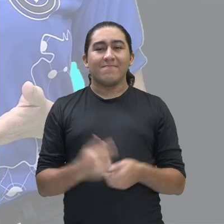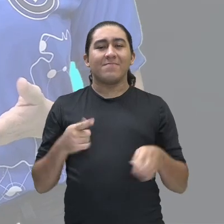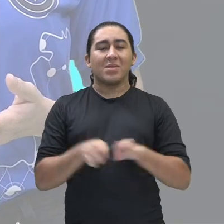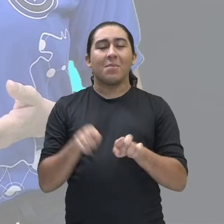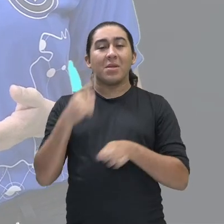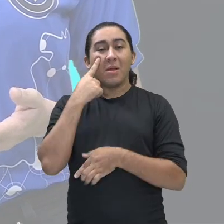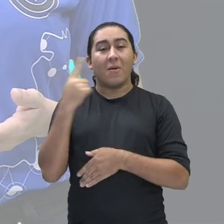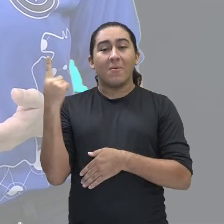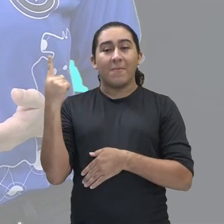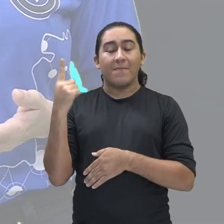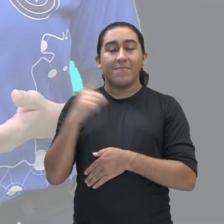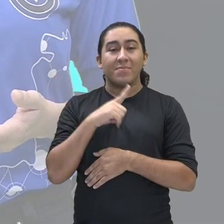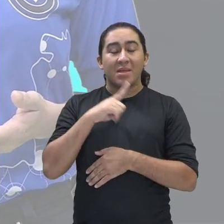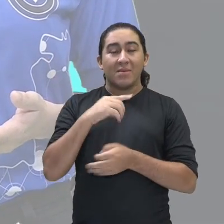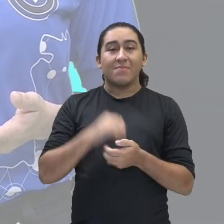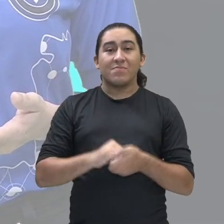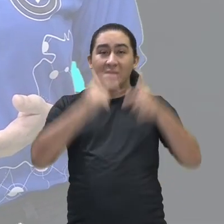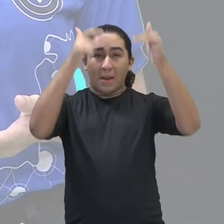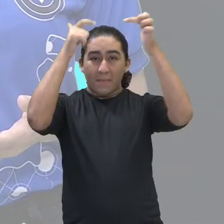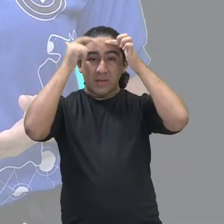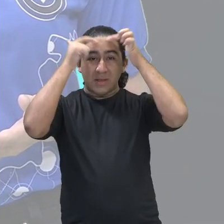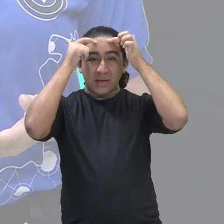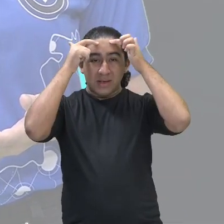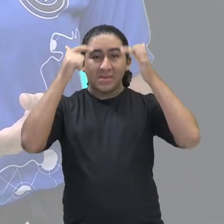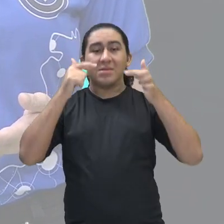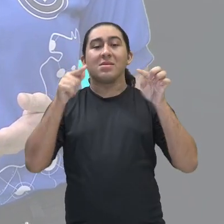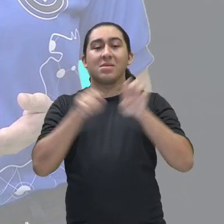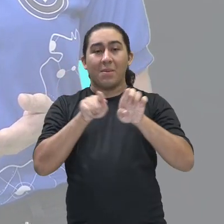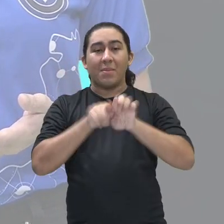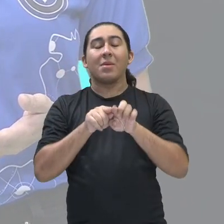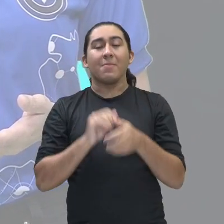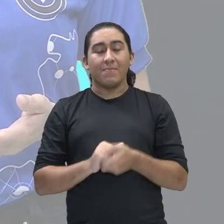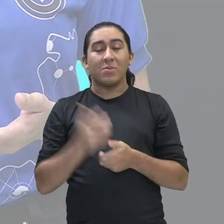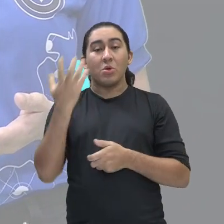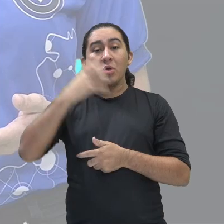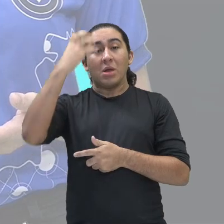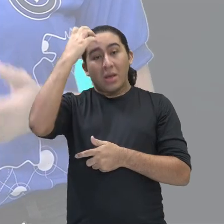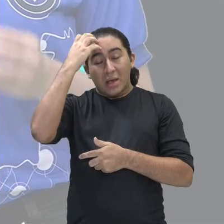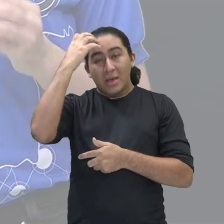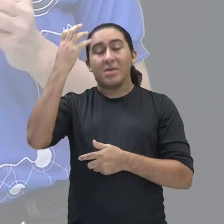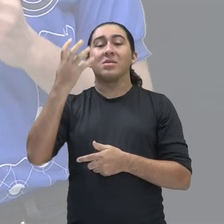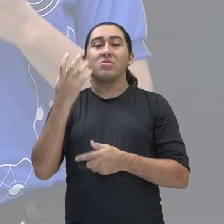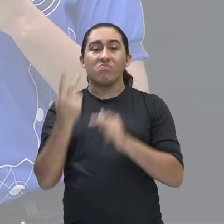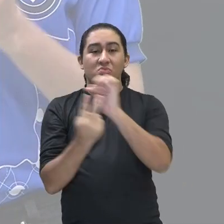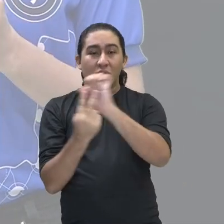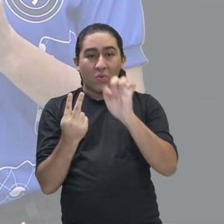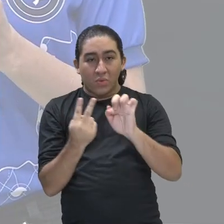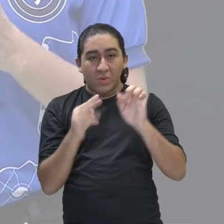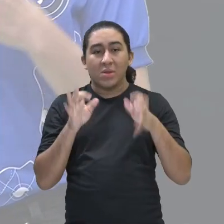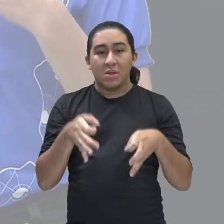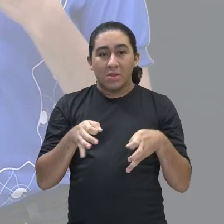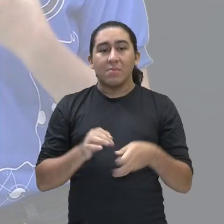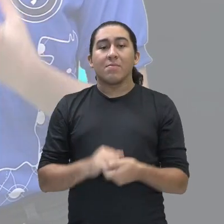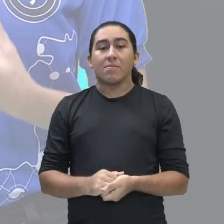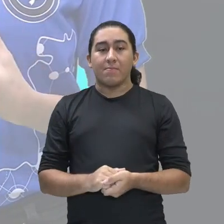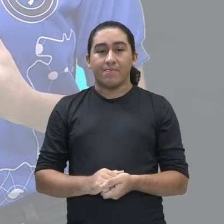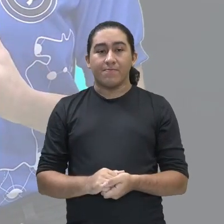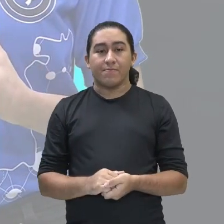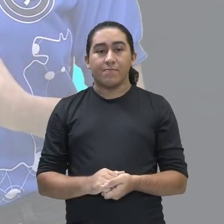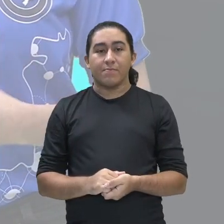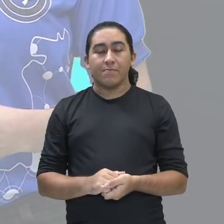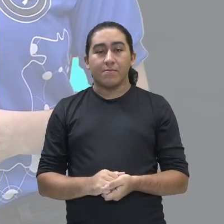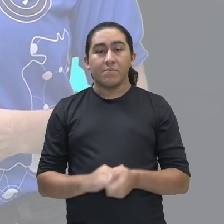temos, não é? A princesa Diana de Wales, ok? Charles, Camila, assim como os